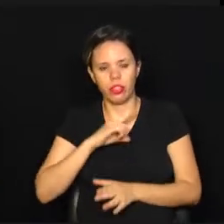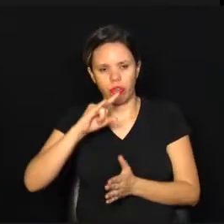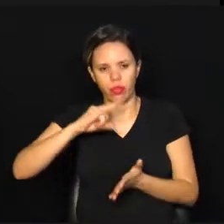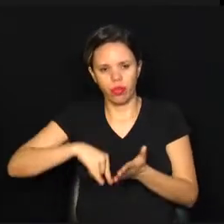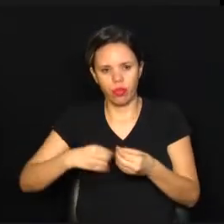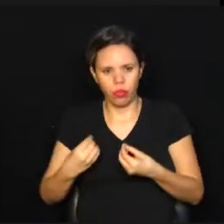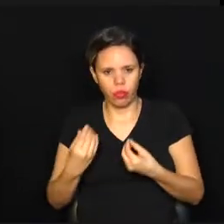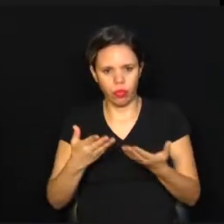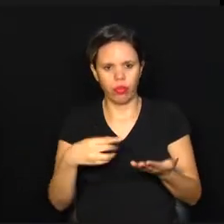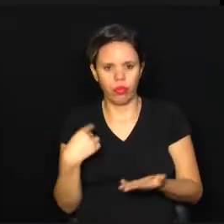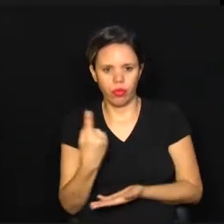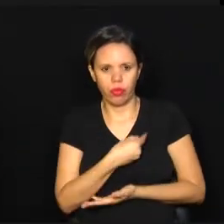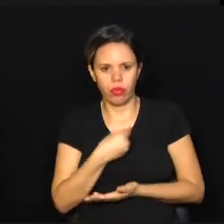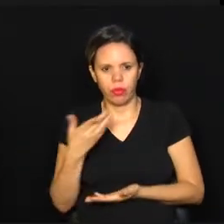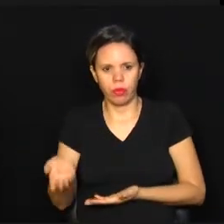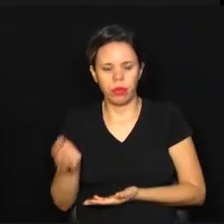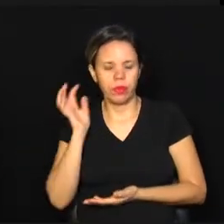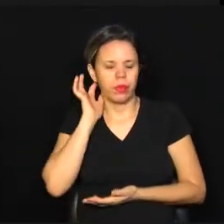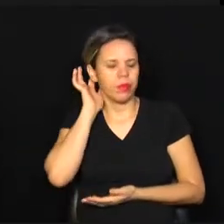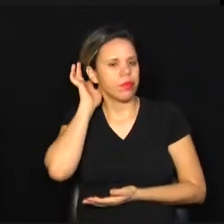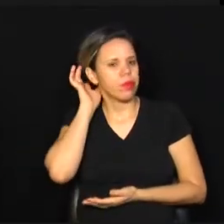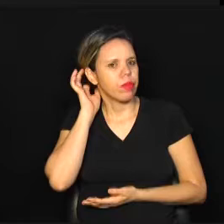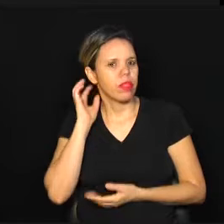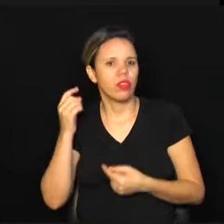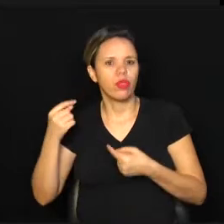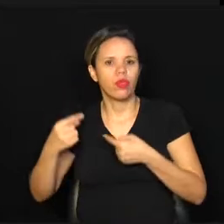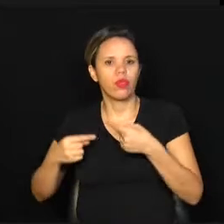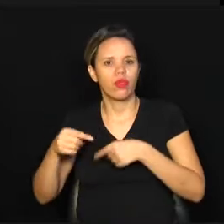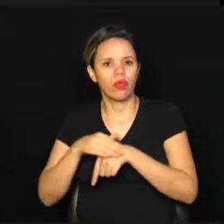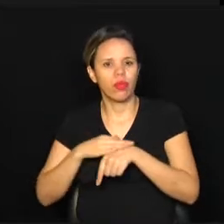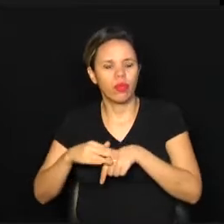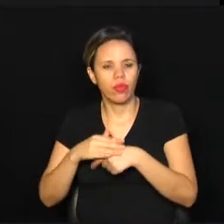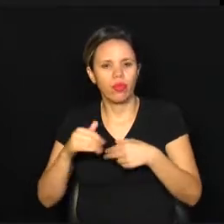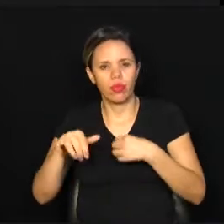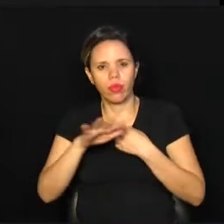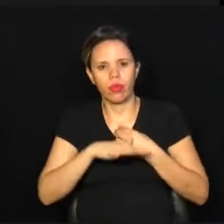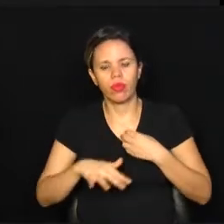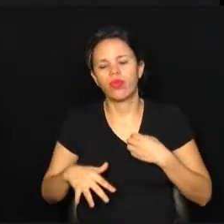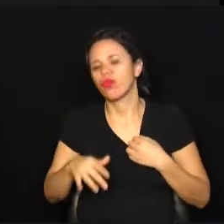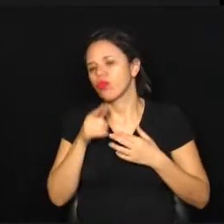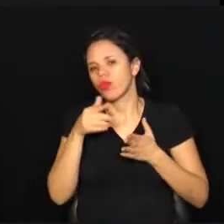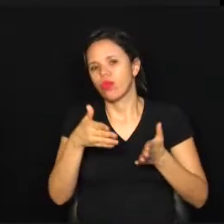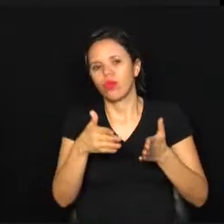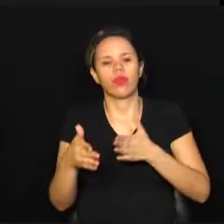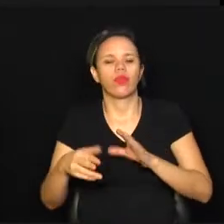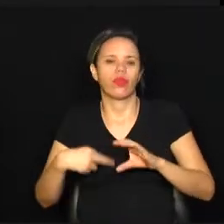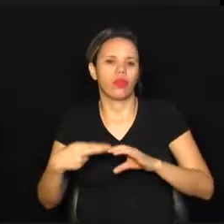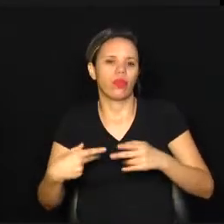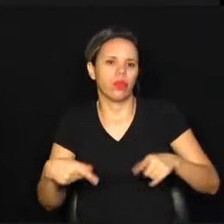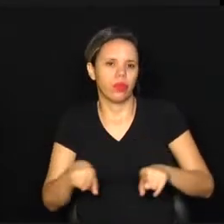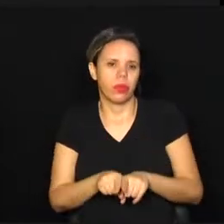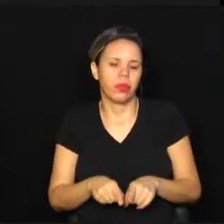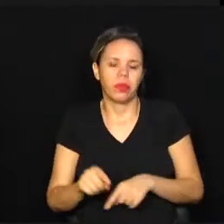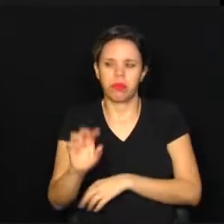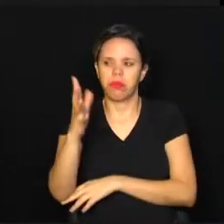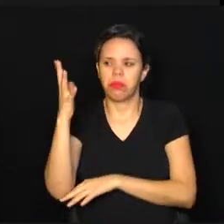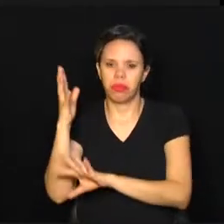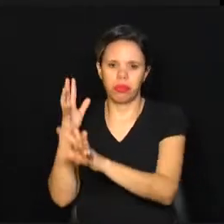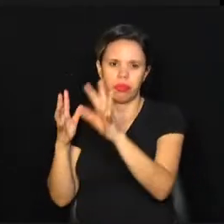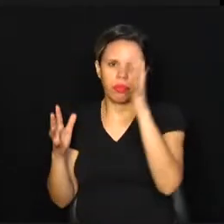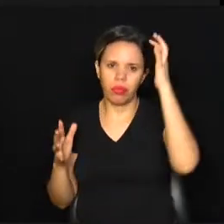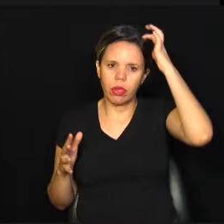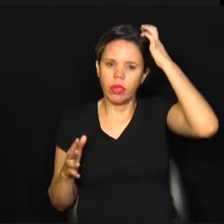encaminhado para nós, com relação à discussão das áreas de APP, resíduos sólidos, áreas de revegetação e